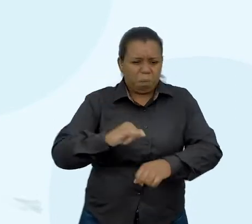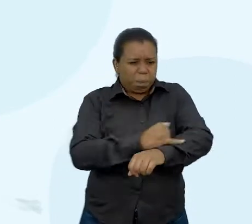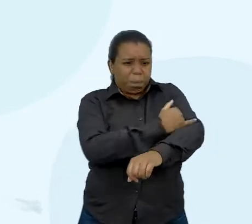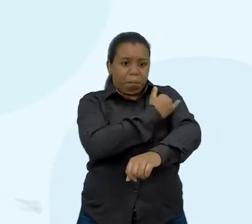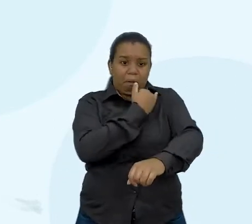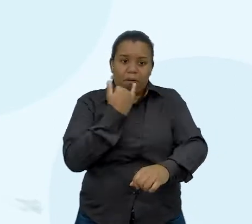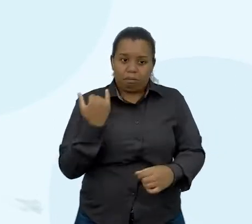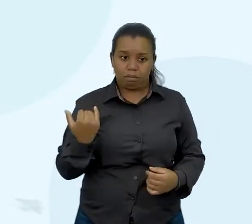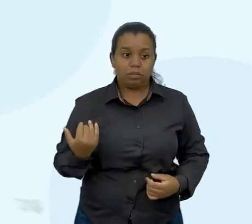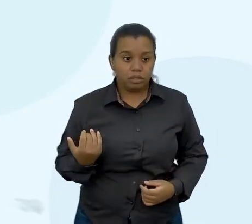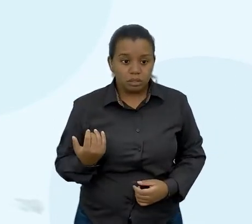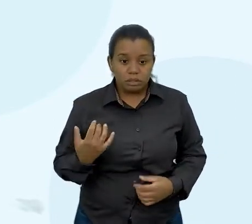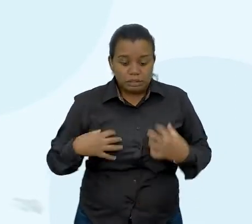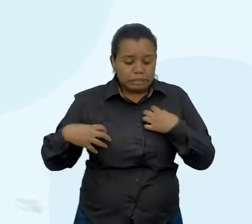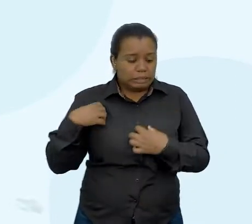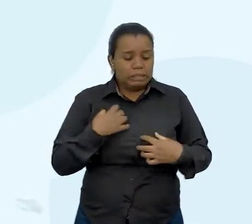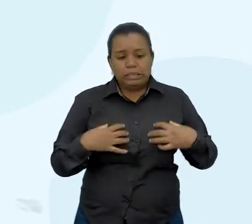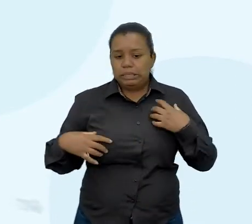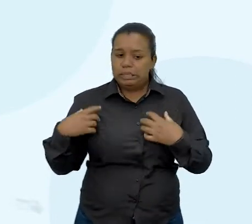eu começo a ficar tão